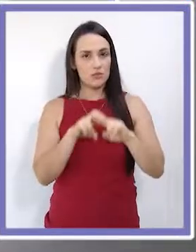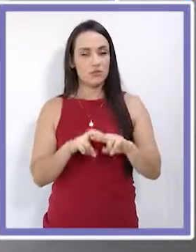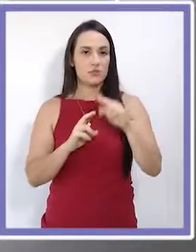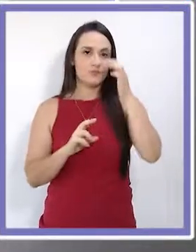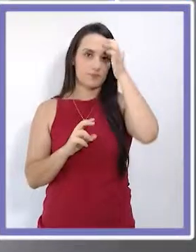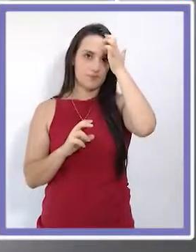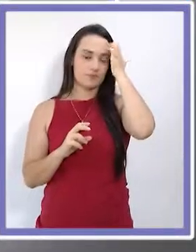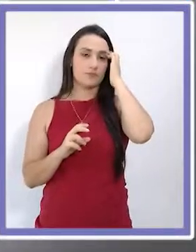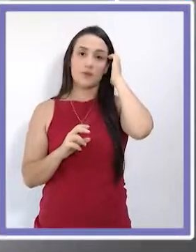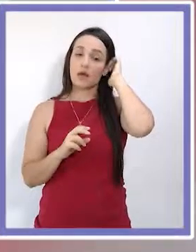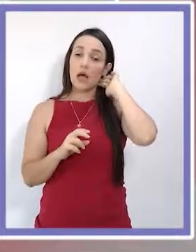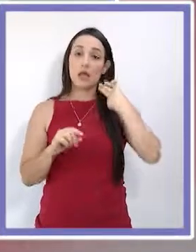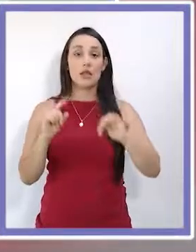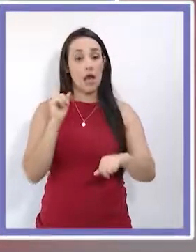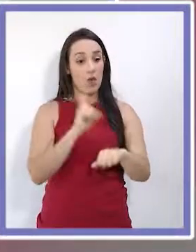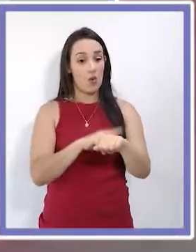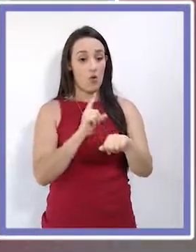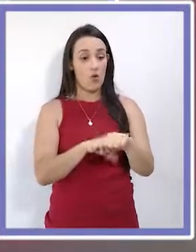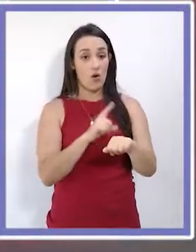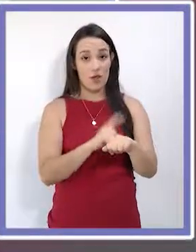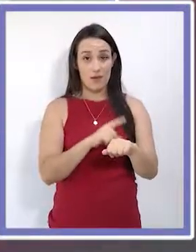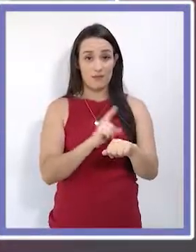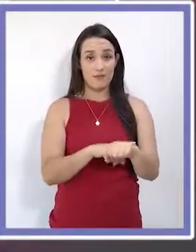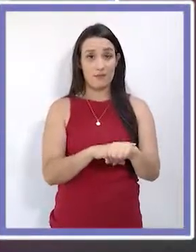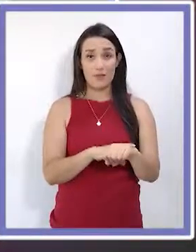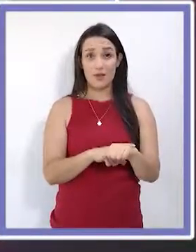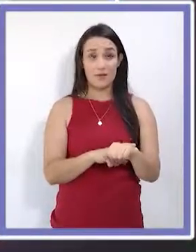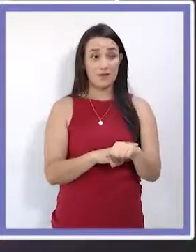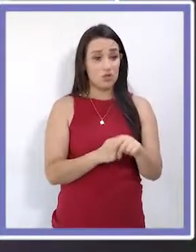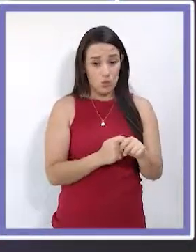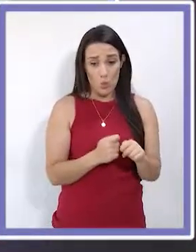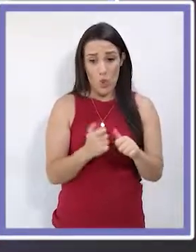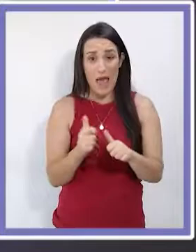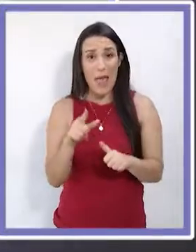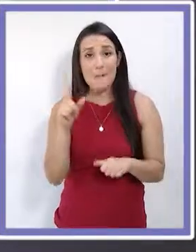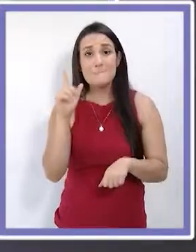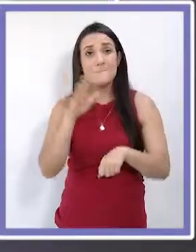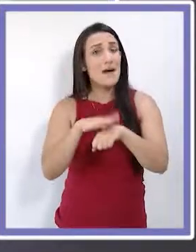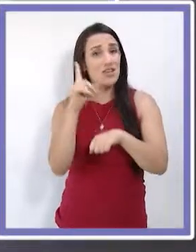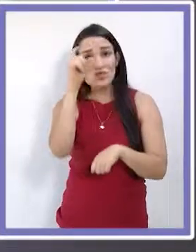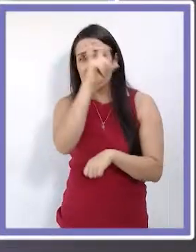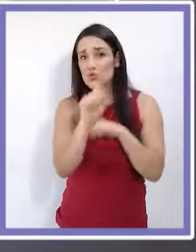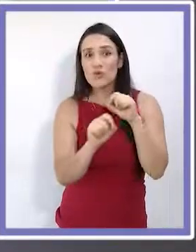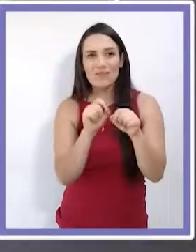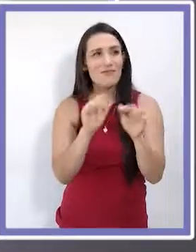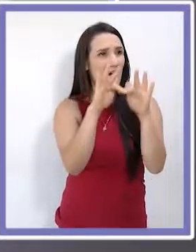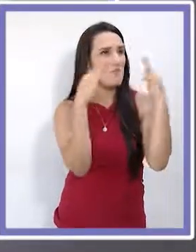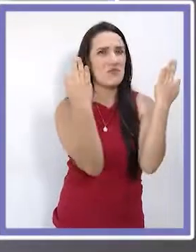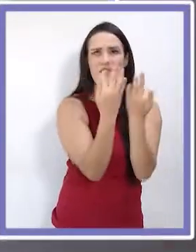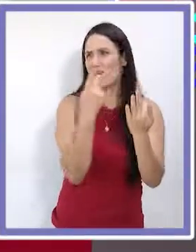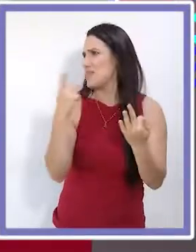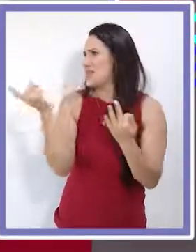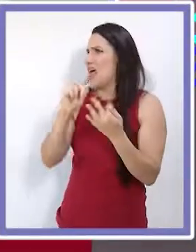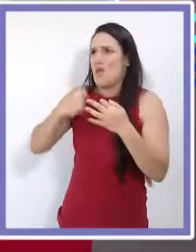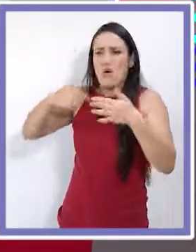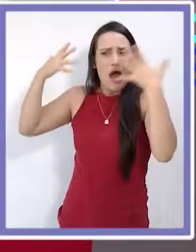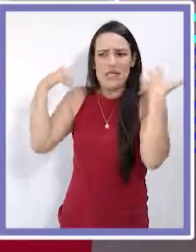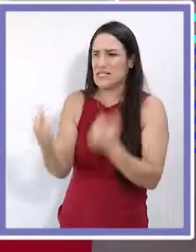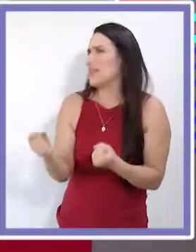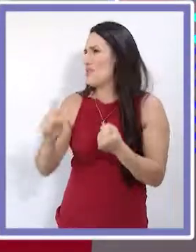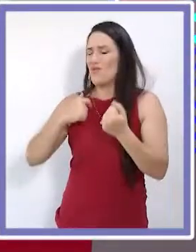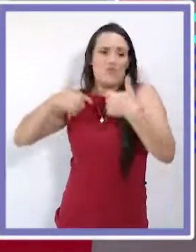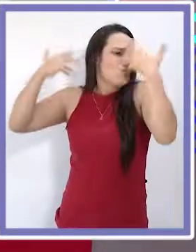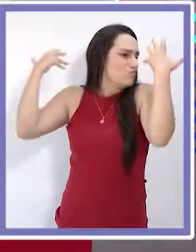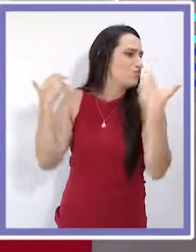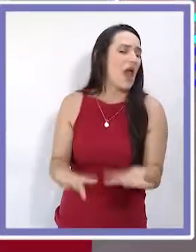o Banco de Órgãos e Tecidos tem é a autorização para fazer a doação. Sabendo disso e